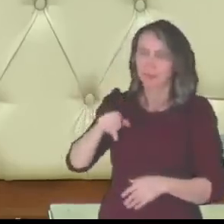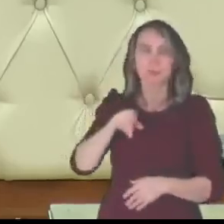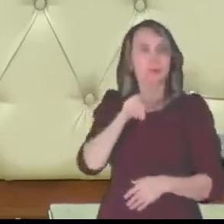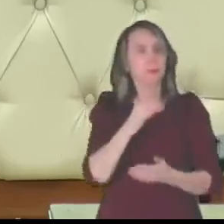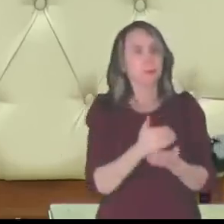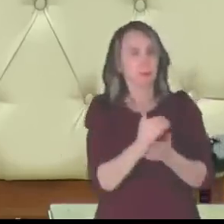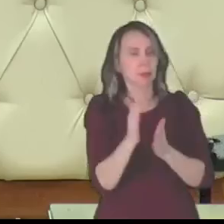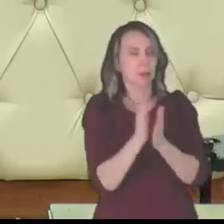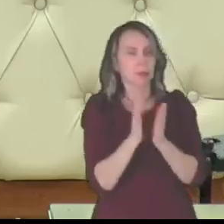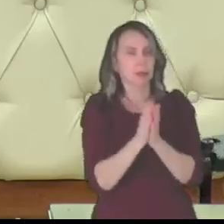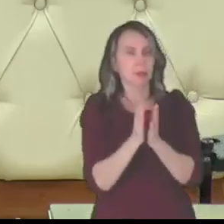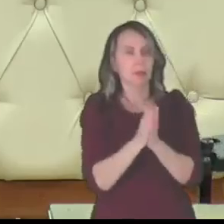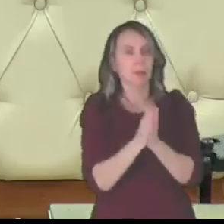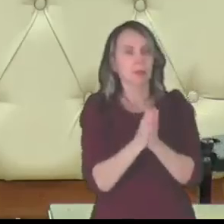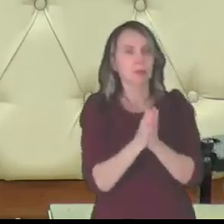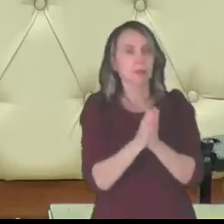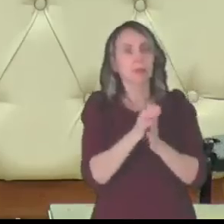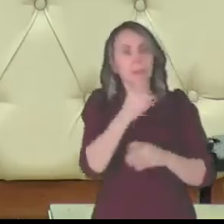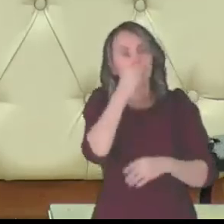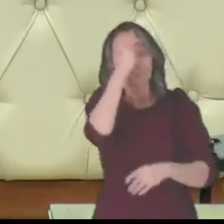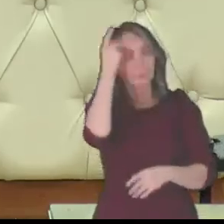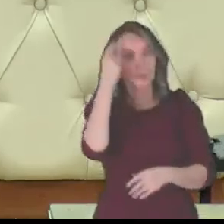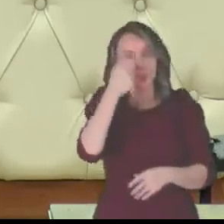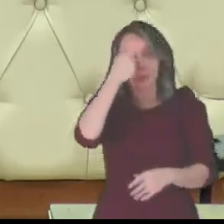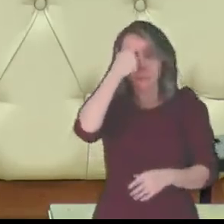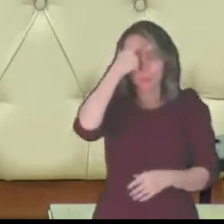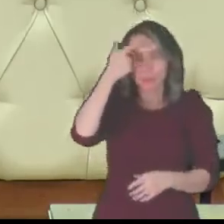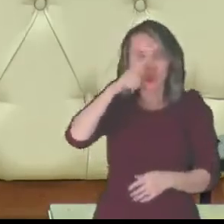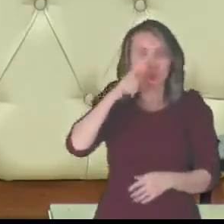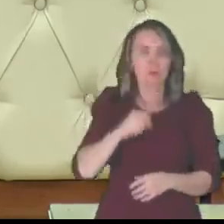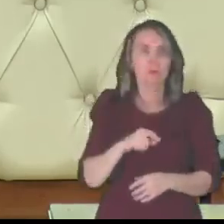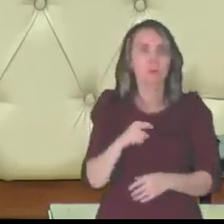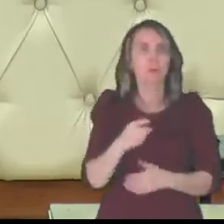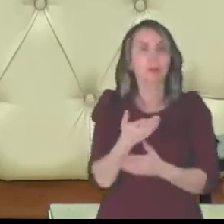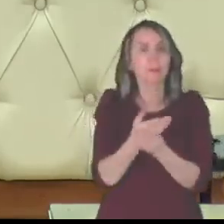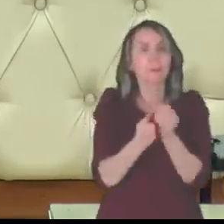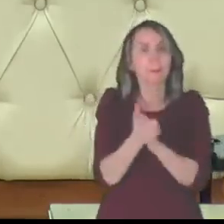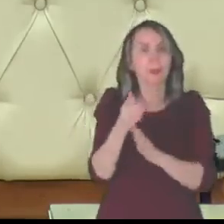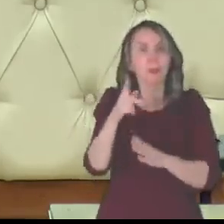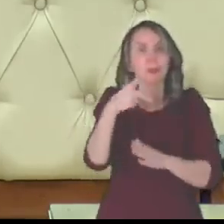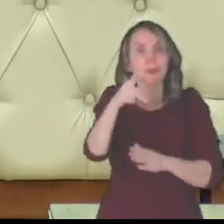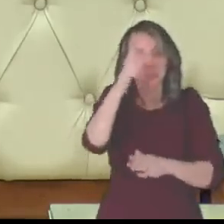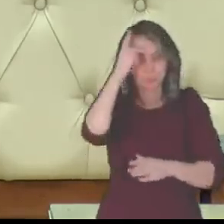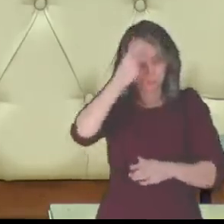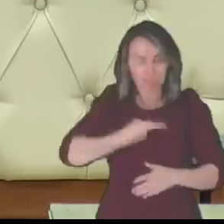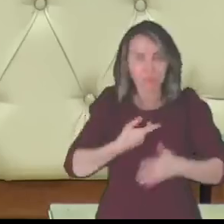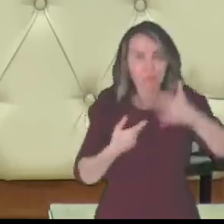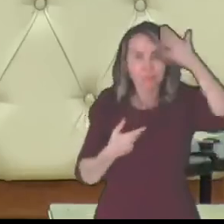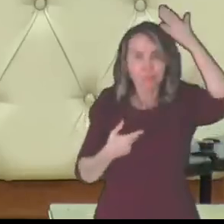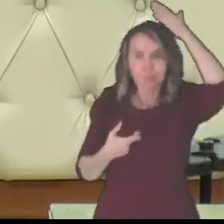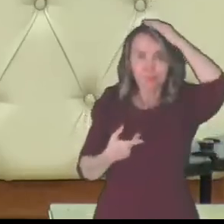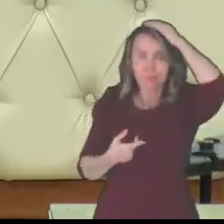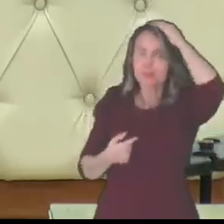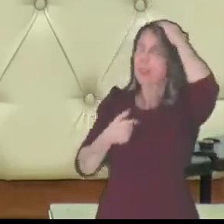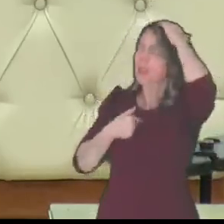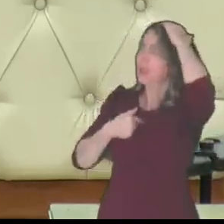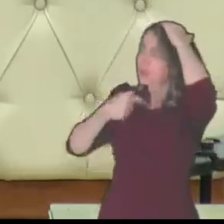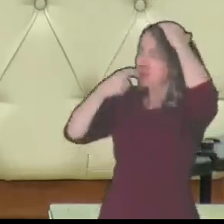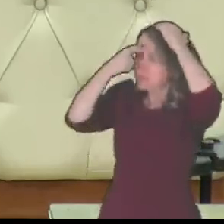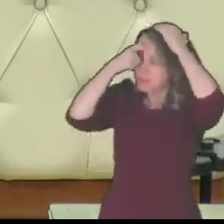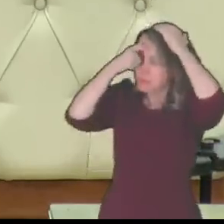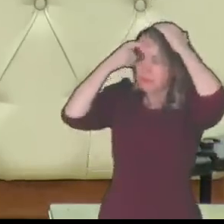a começar de você aí você bota a mão na sua cabeça Jesus me deixou isso glória a Deus Aleluia